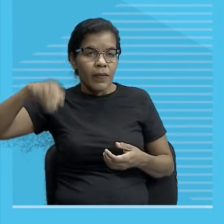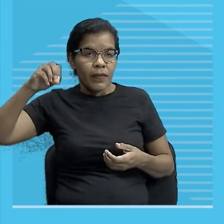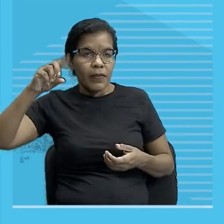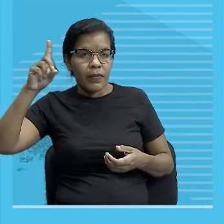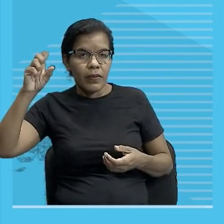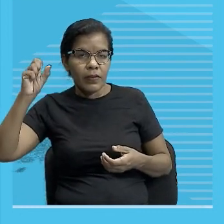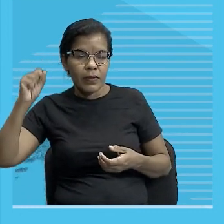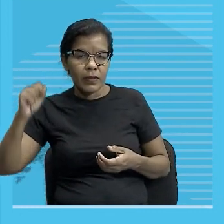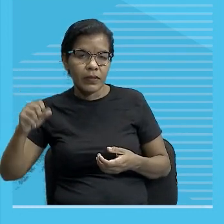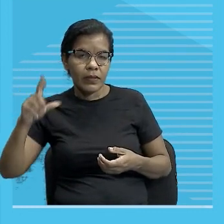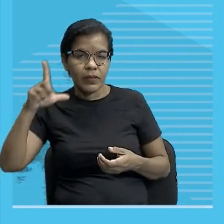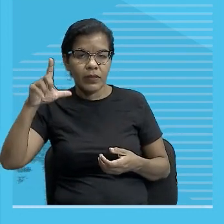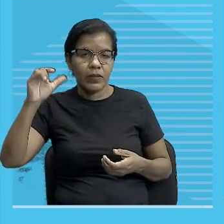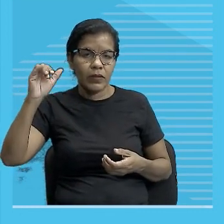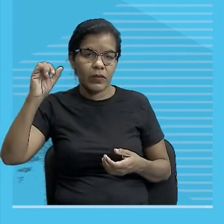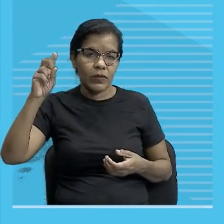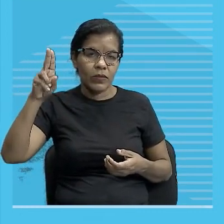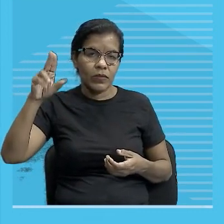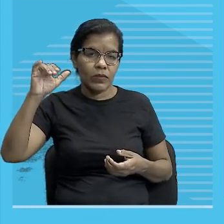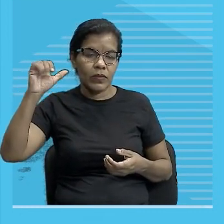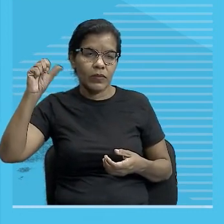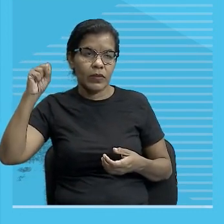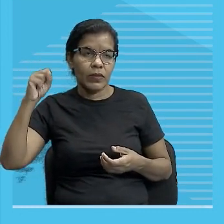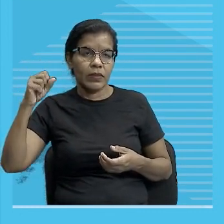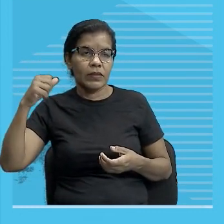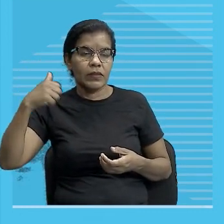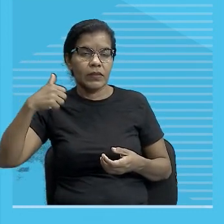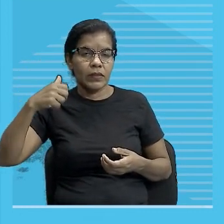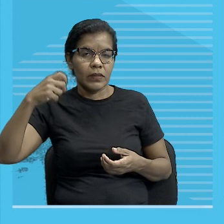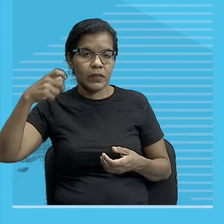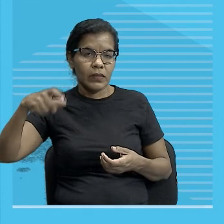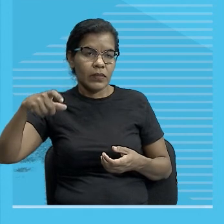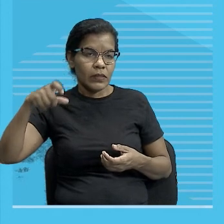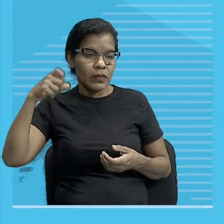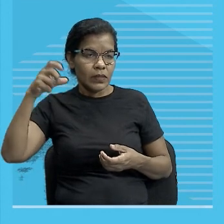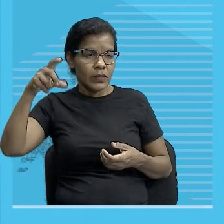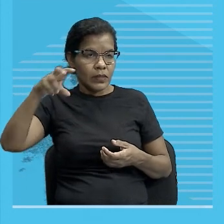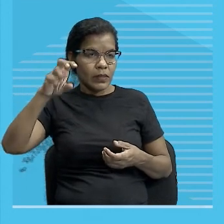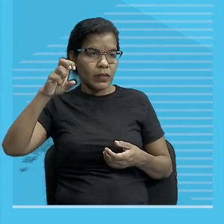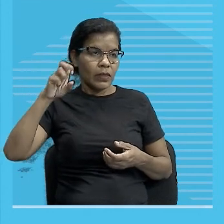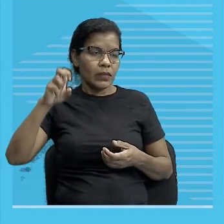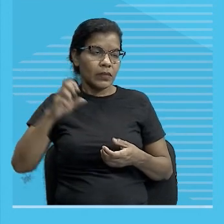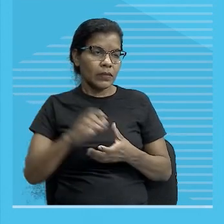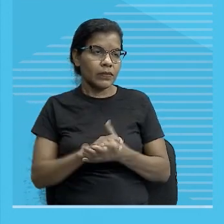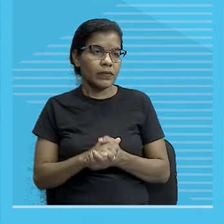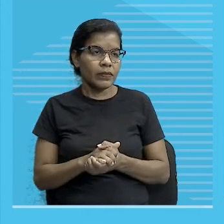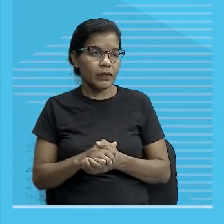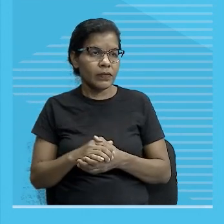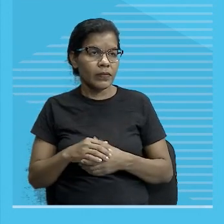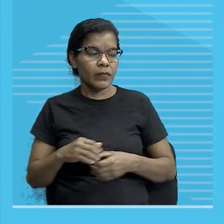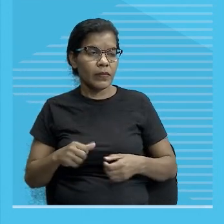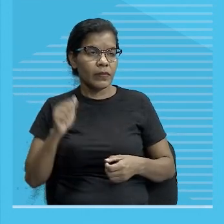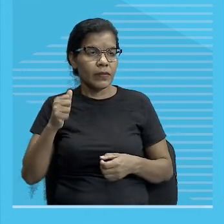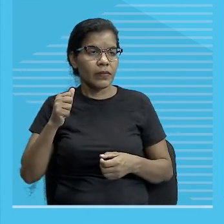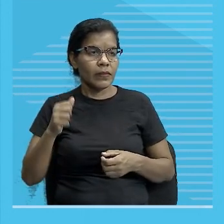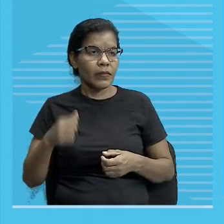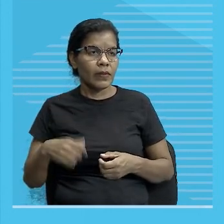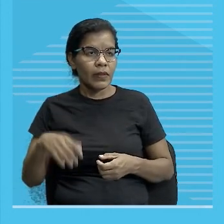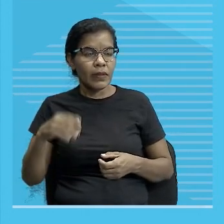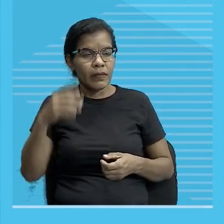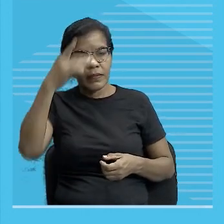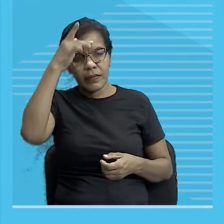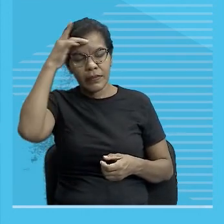como eu estava dizendo para você, não explicitar a expressão moda de, maneira de. E fica só o azinho. E a pessoa achando